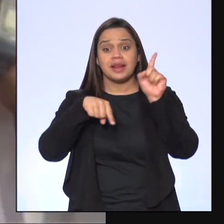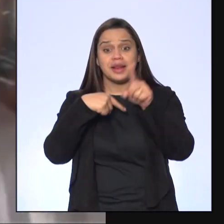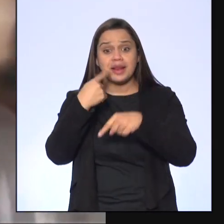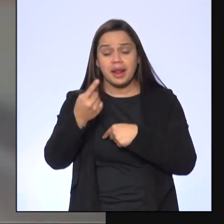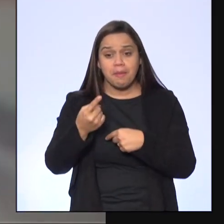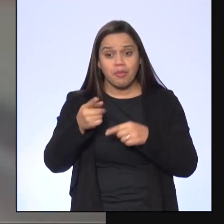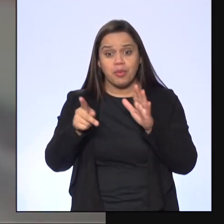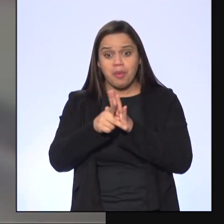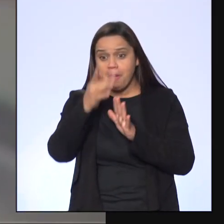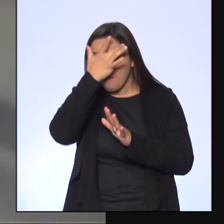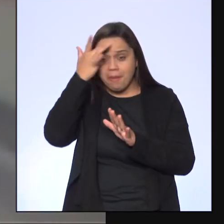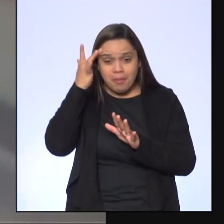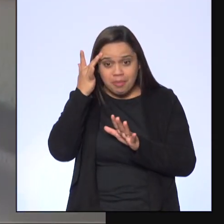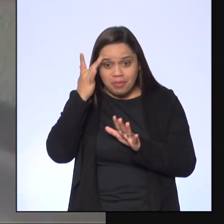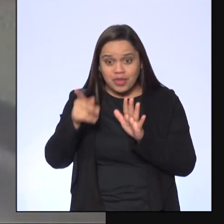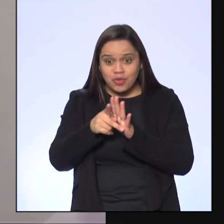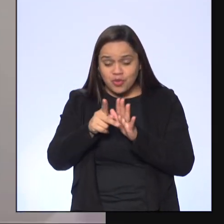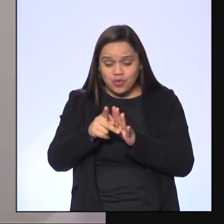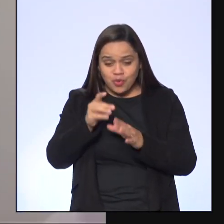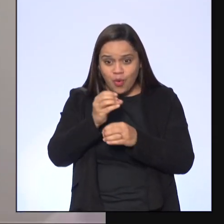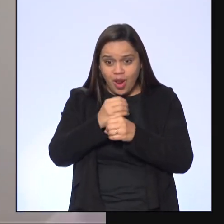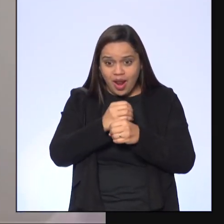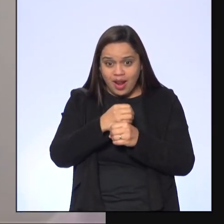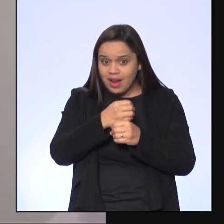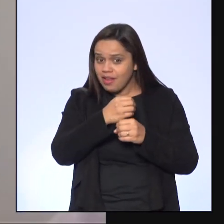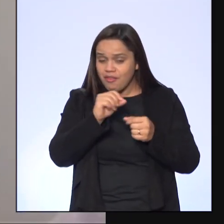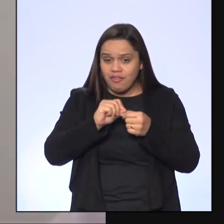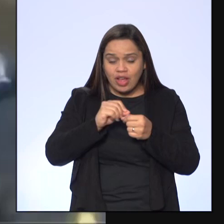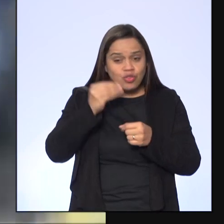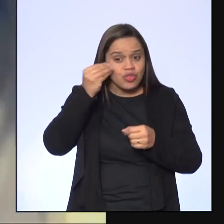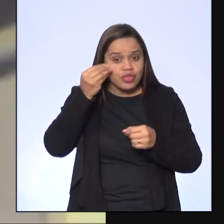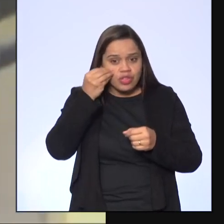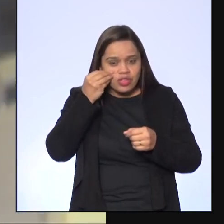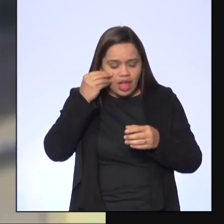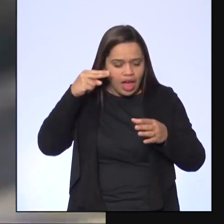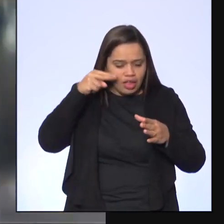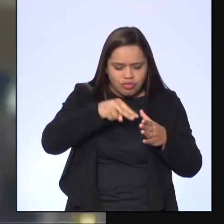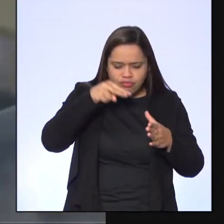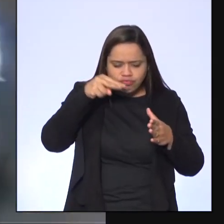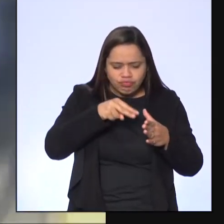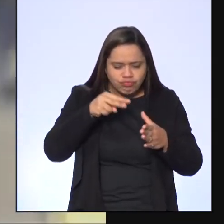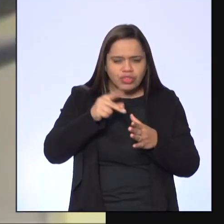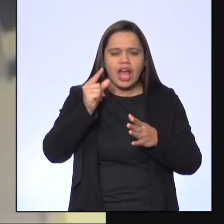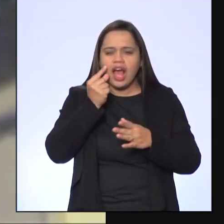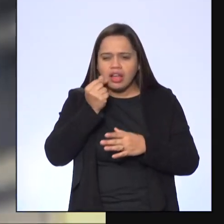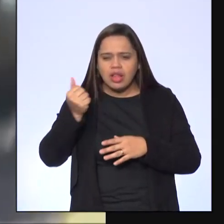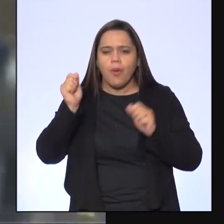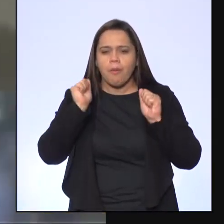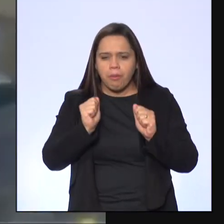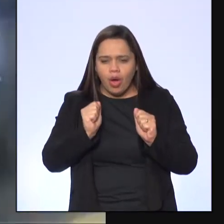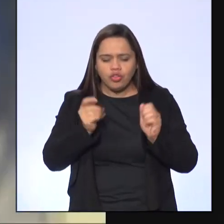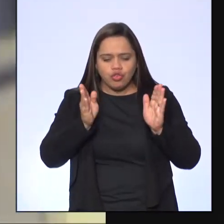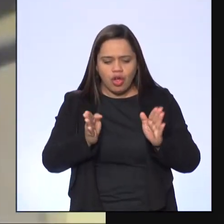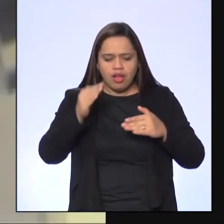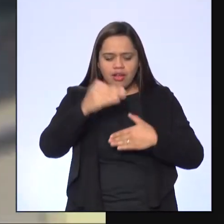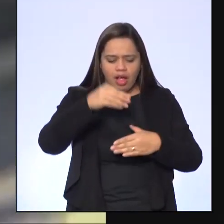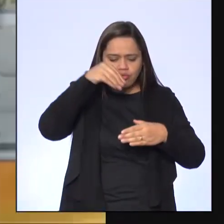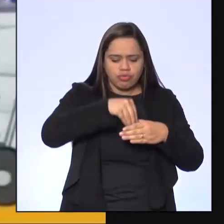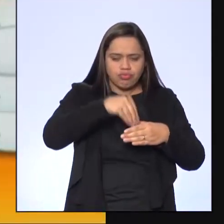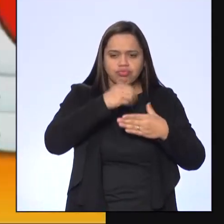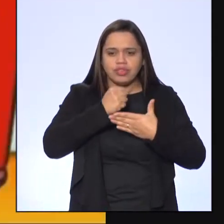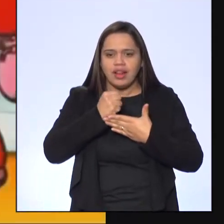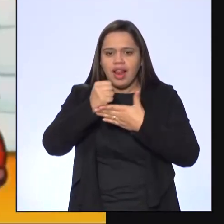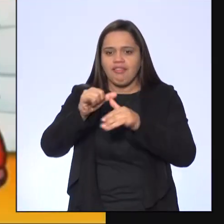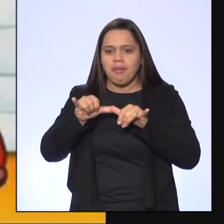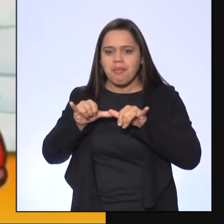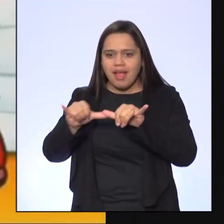do laboratório fazem alguns testes para ter certeza que o sal já pode ser embalado e seguir para as lojas.